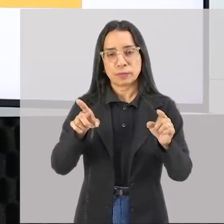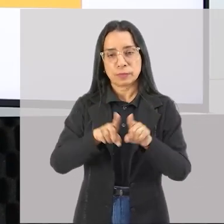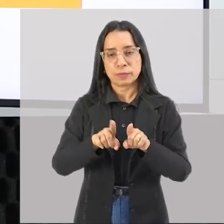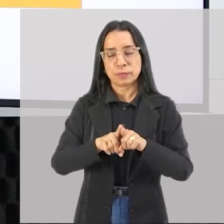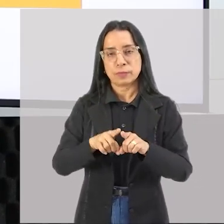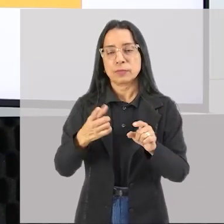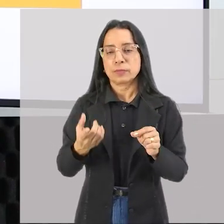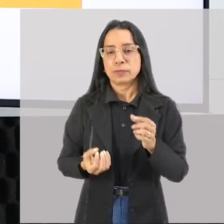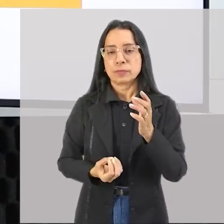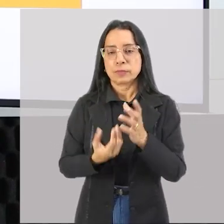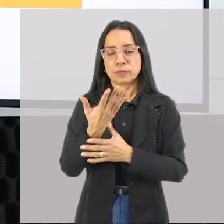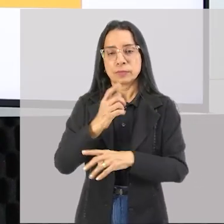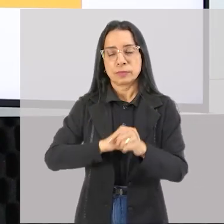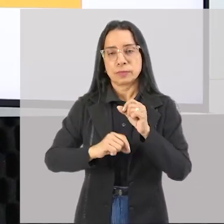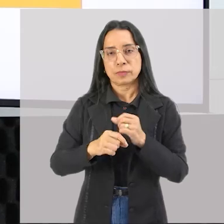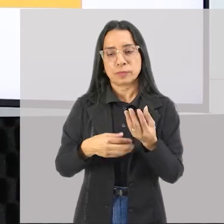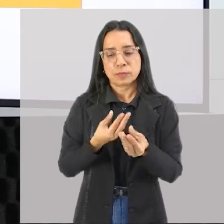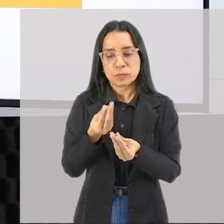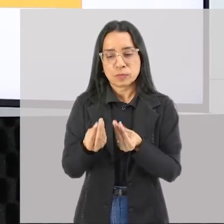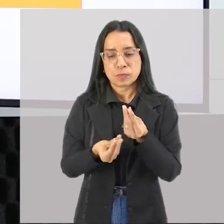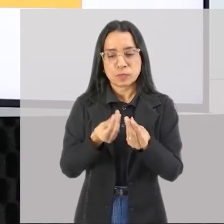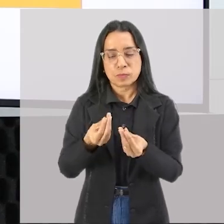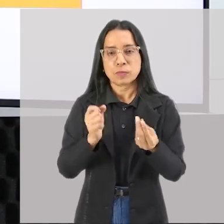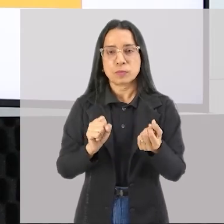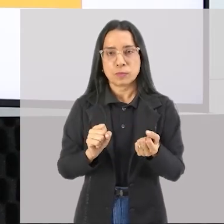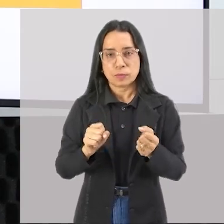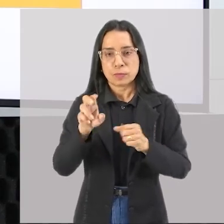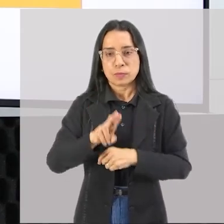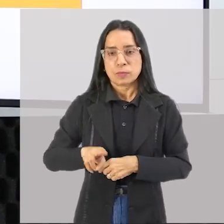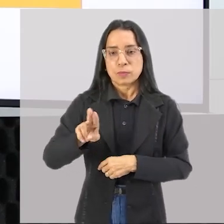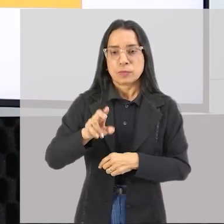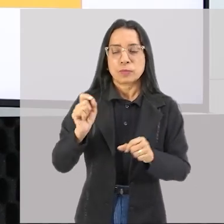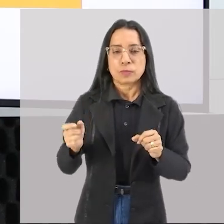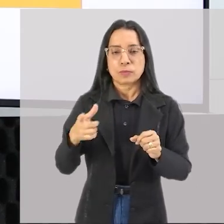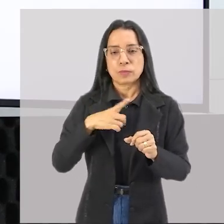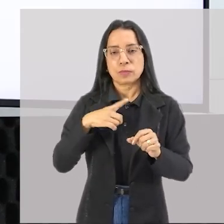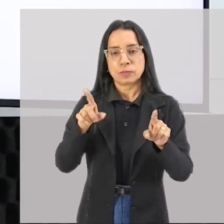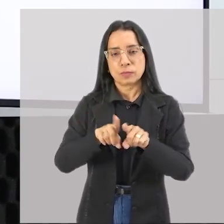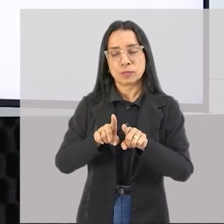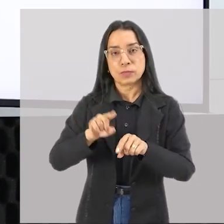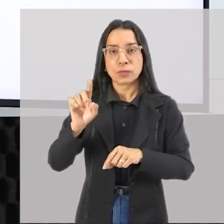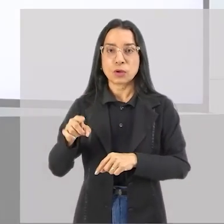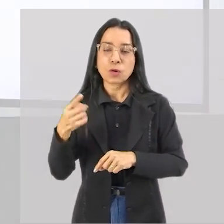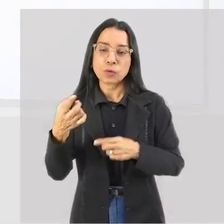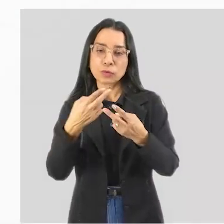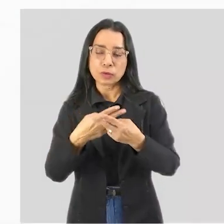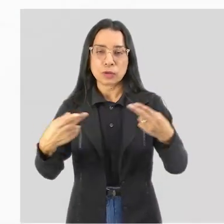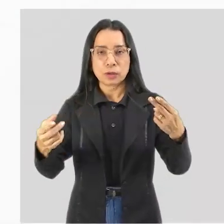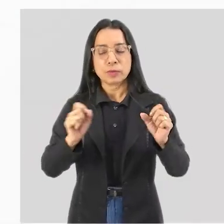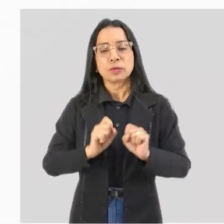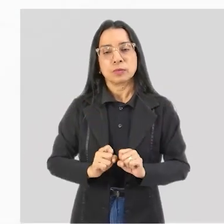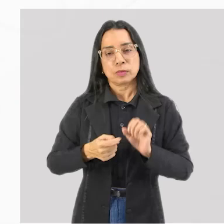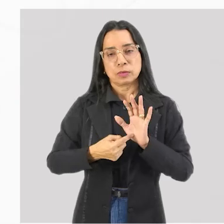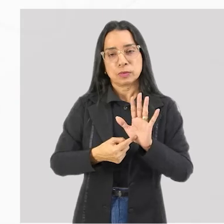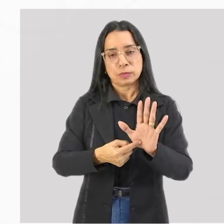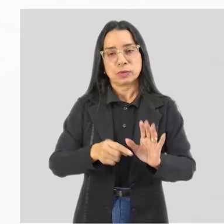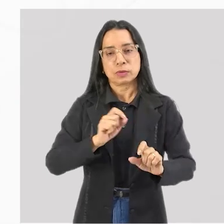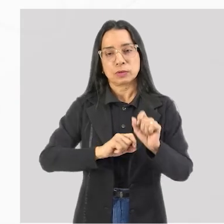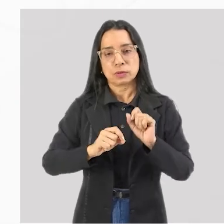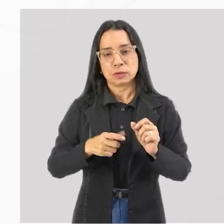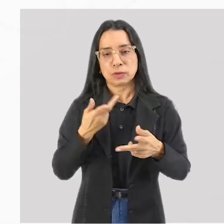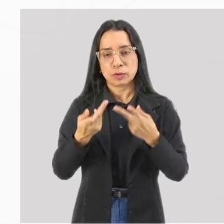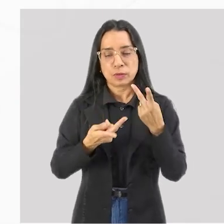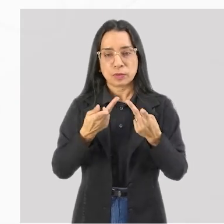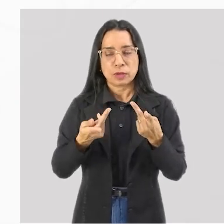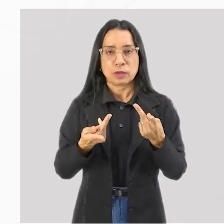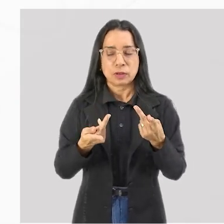também aparece, aquela ideia da condição, também pode ser utilizado, e tem outros marcadores que podem ser apresentados. Eu falei